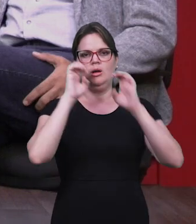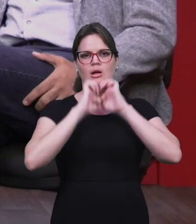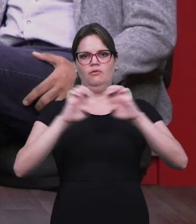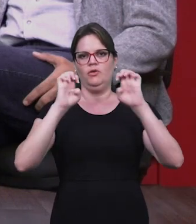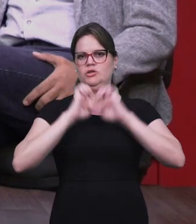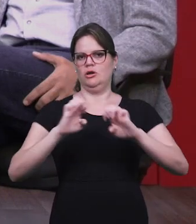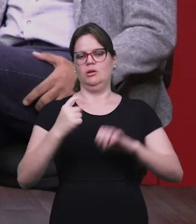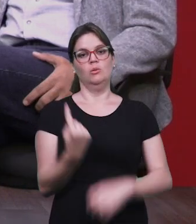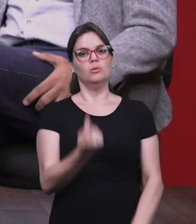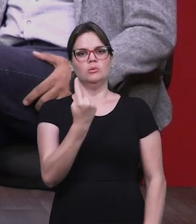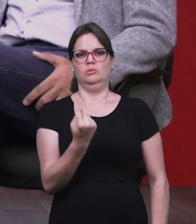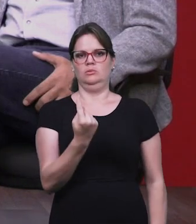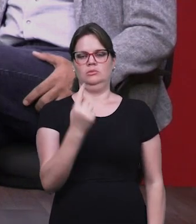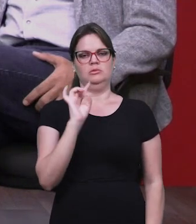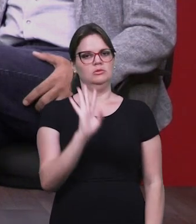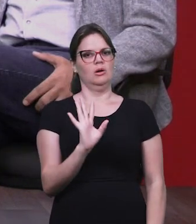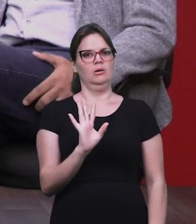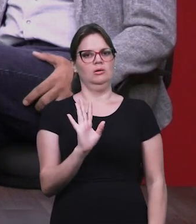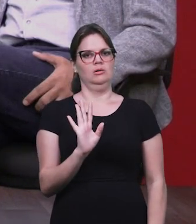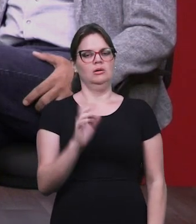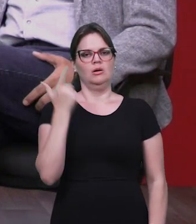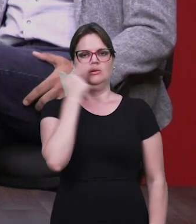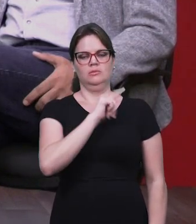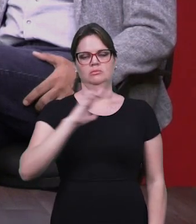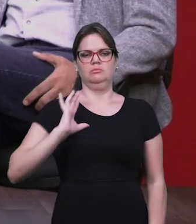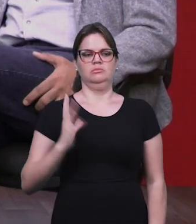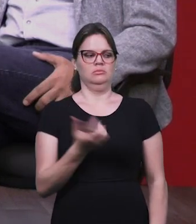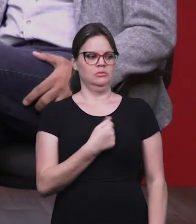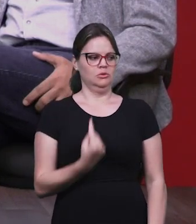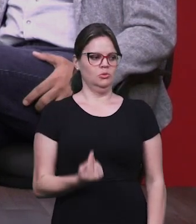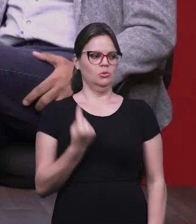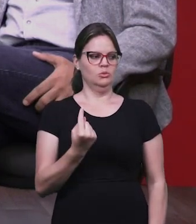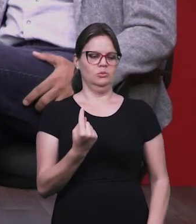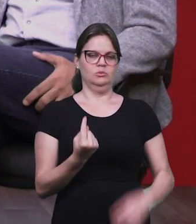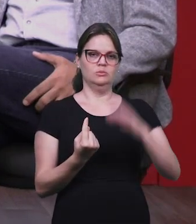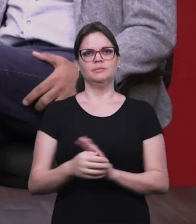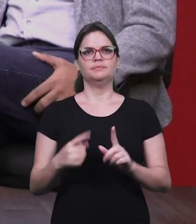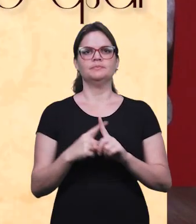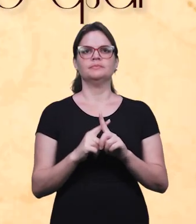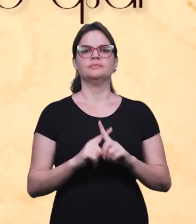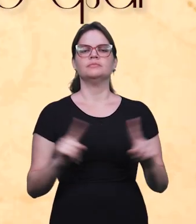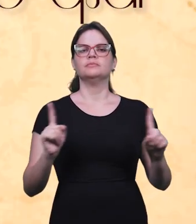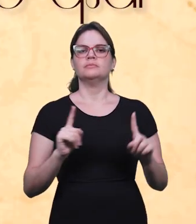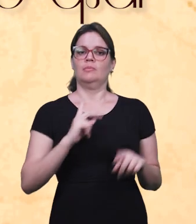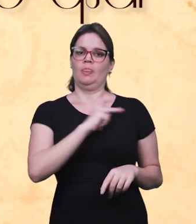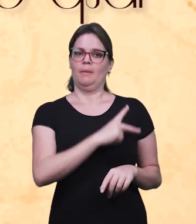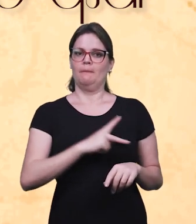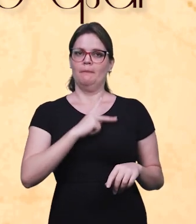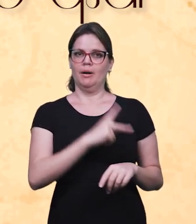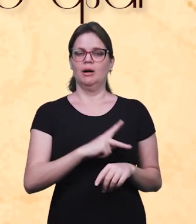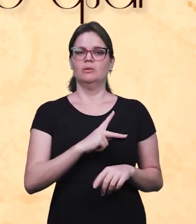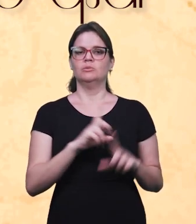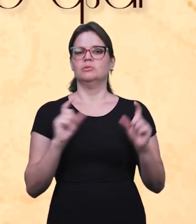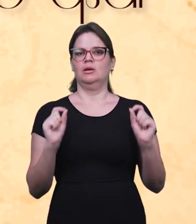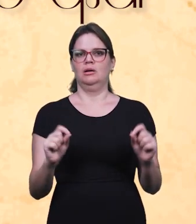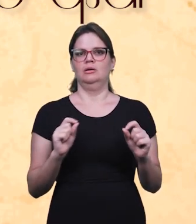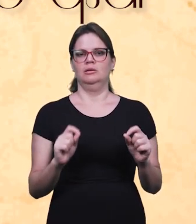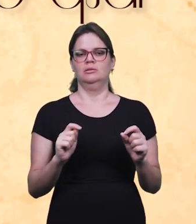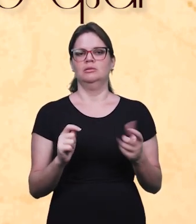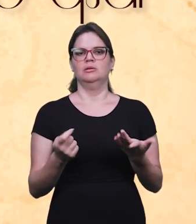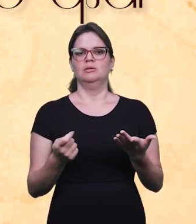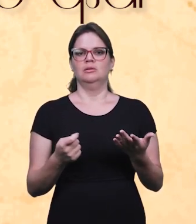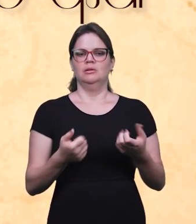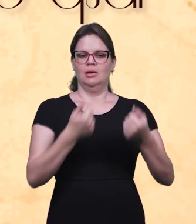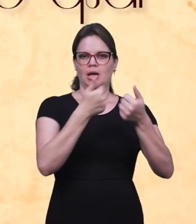Vou abrir um parênteses para dizer que a carta aos Gálatas foi a primeira carta que Paulo escreveu. Na primeira carta